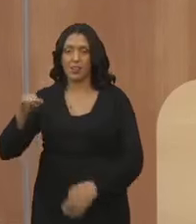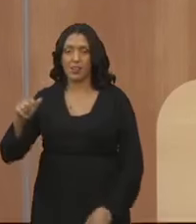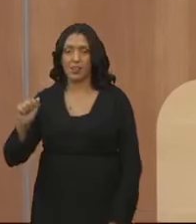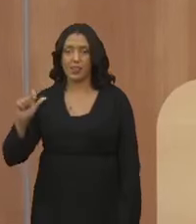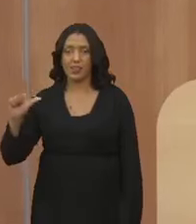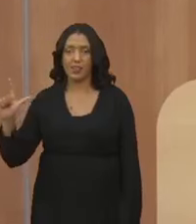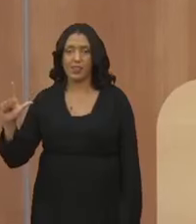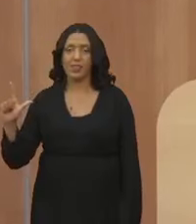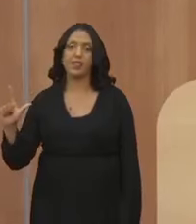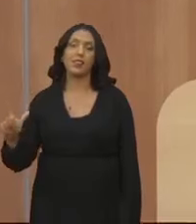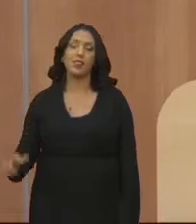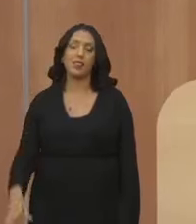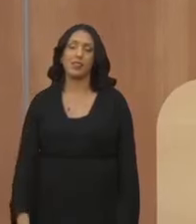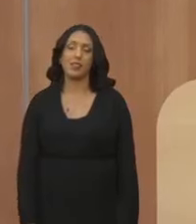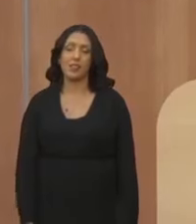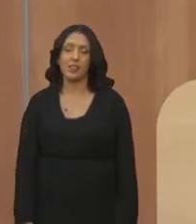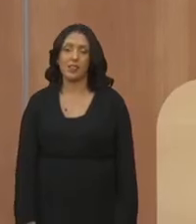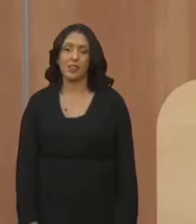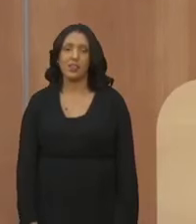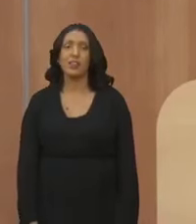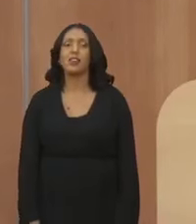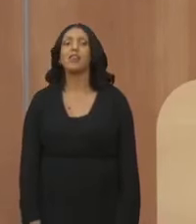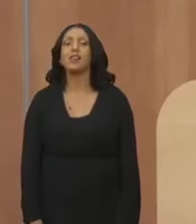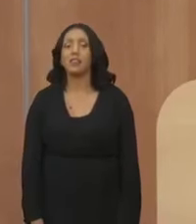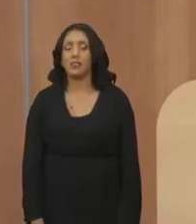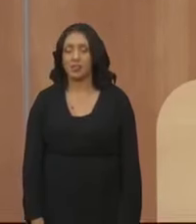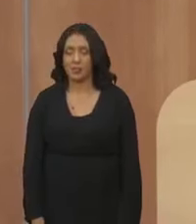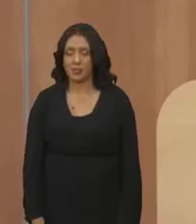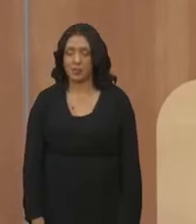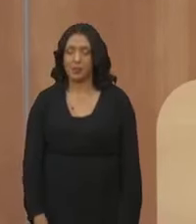abrangente aos bairros Veraneio Jal,